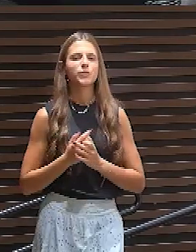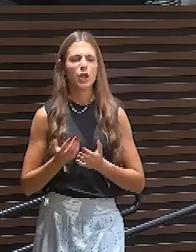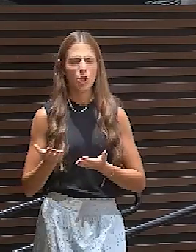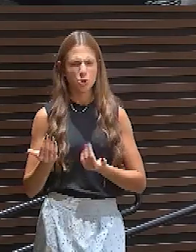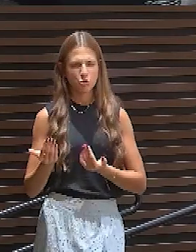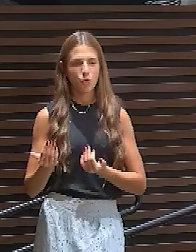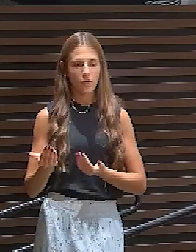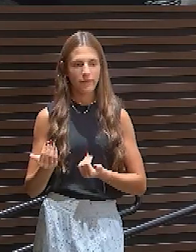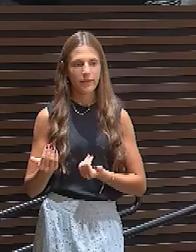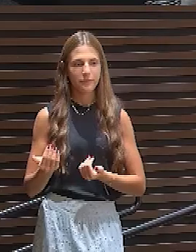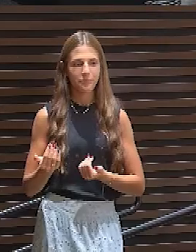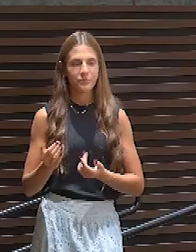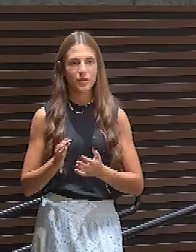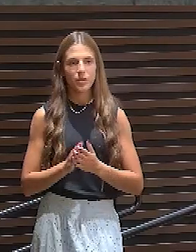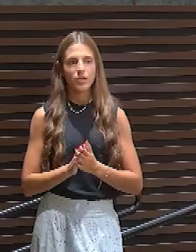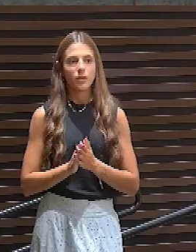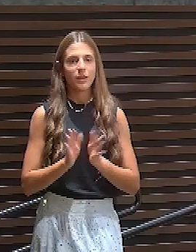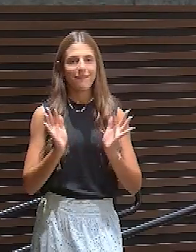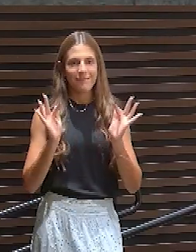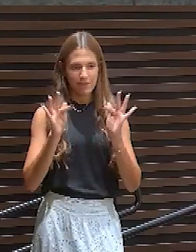E ele foi o orador da turma.